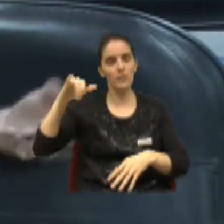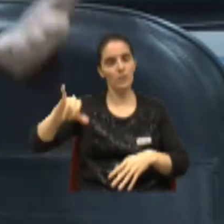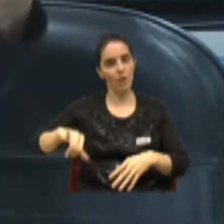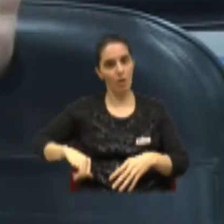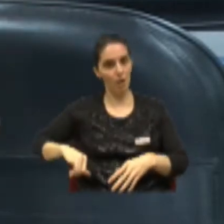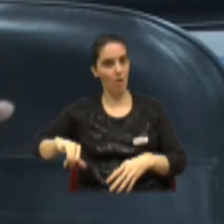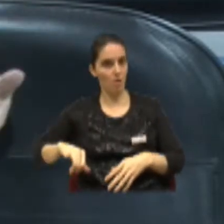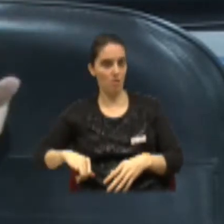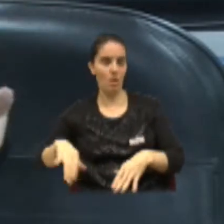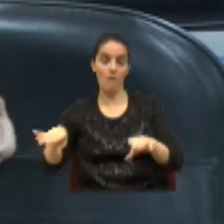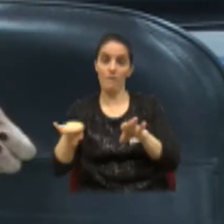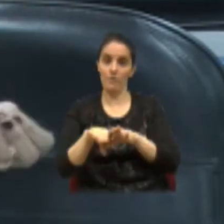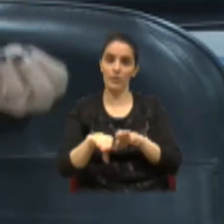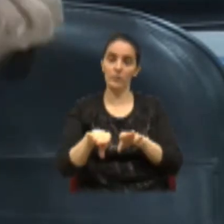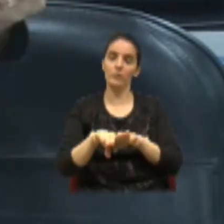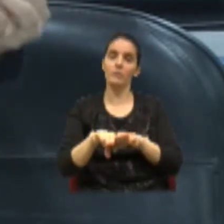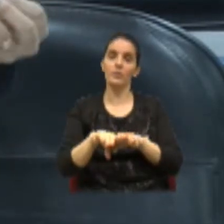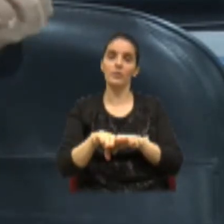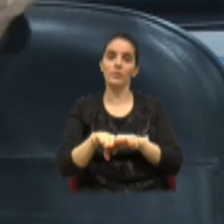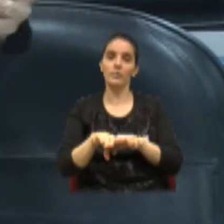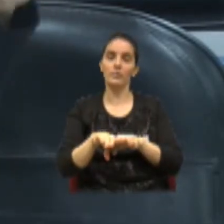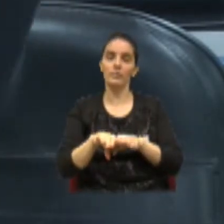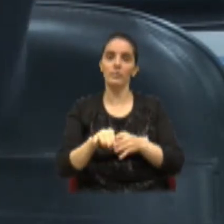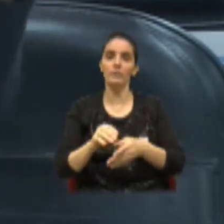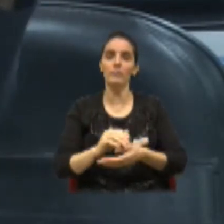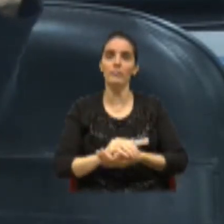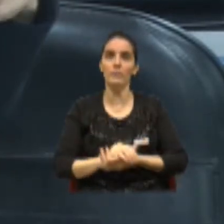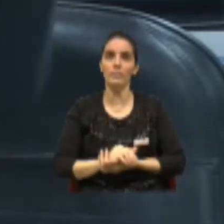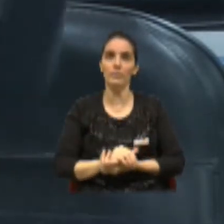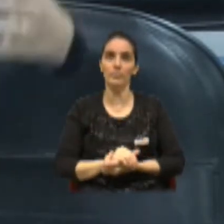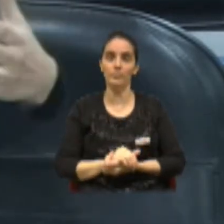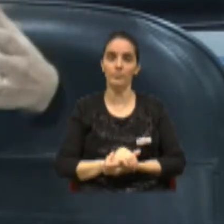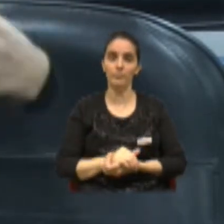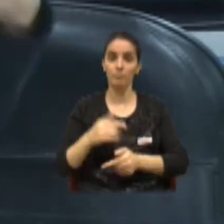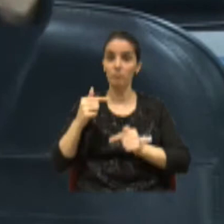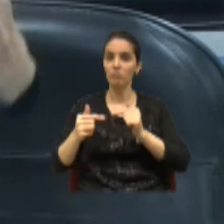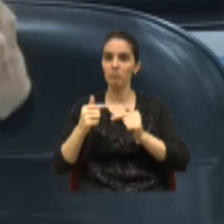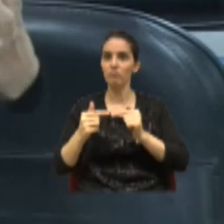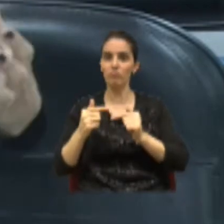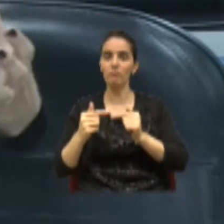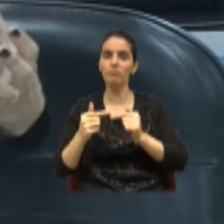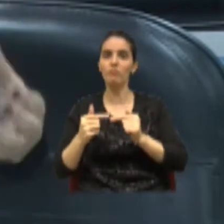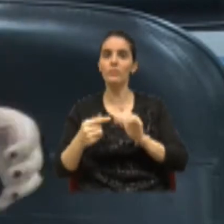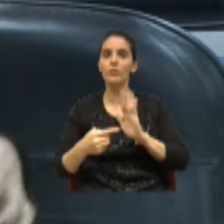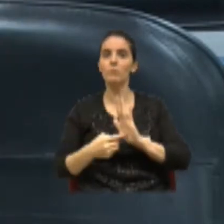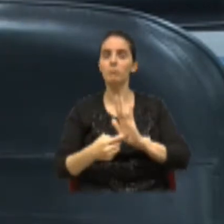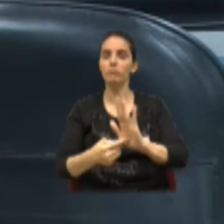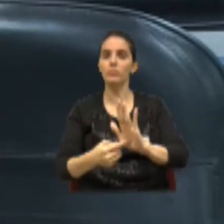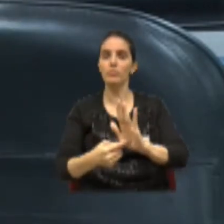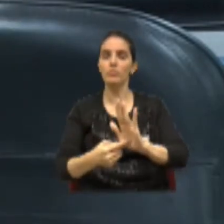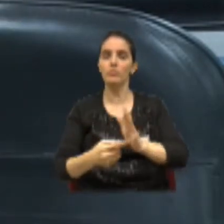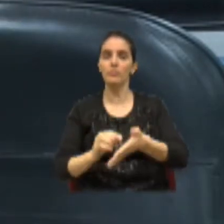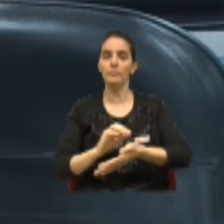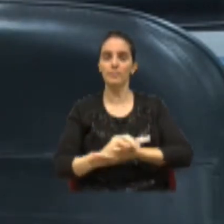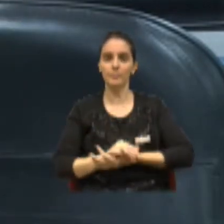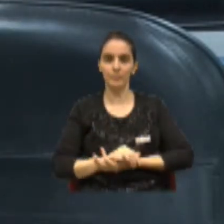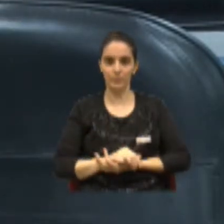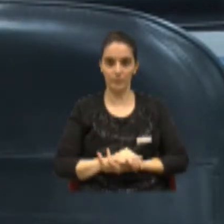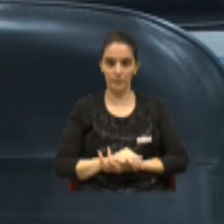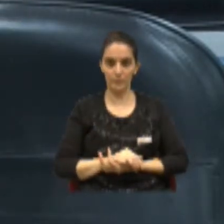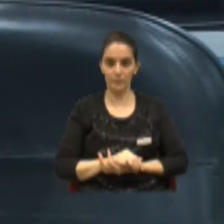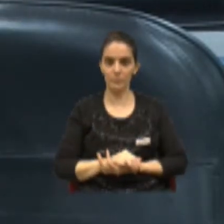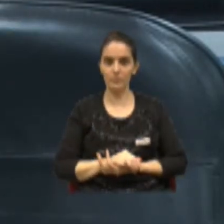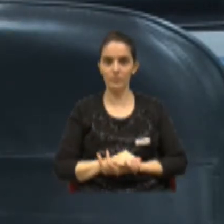violência também na prática e na discussão, colocá-los na discussão e colocá-los também aí